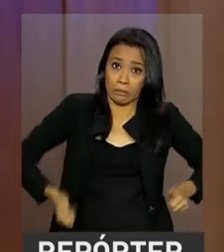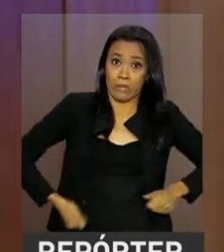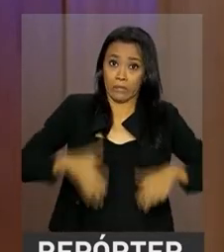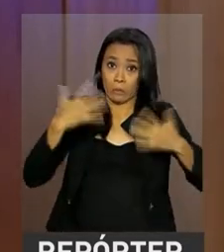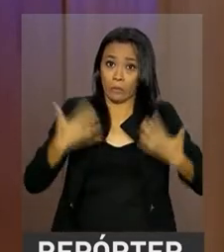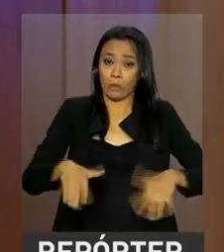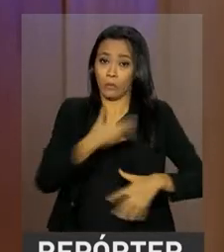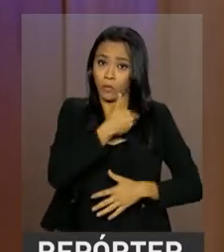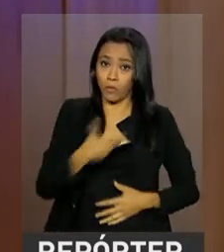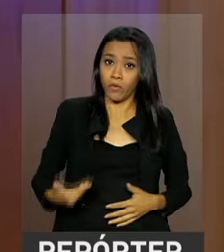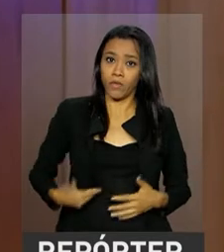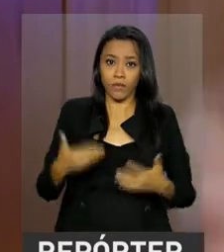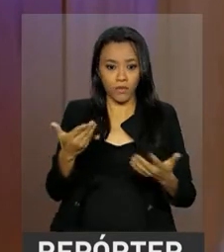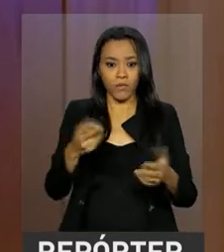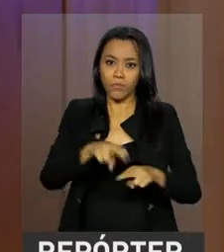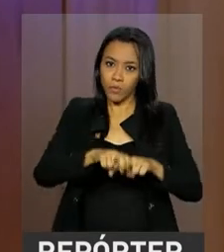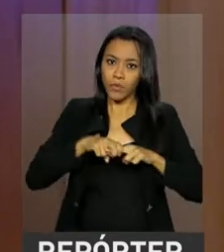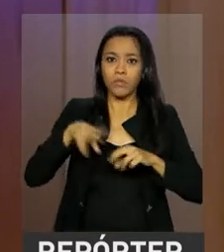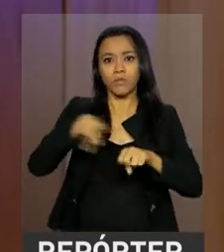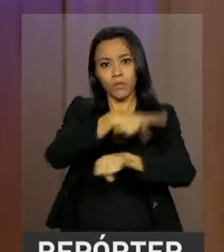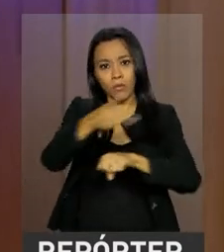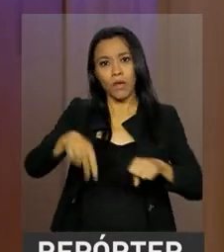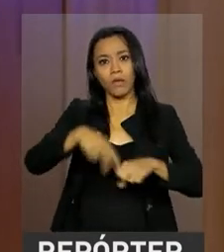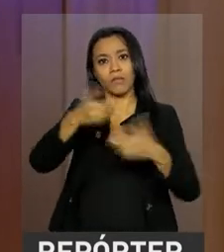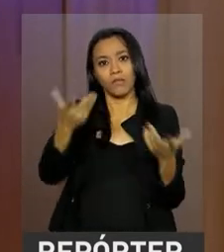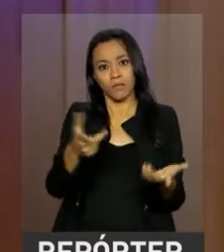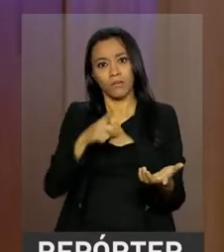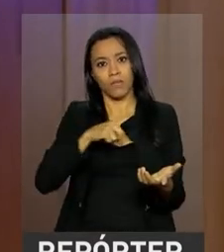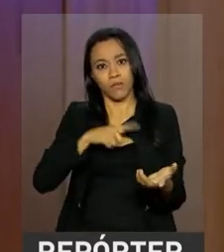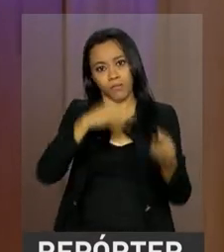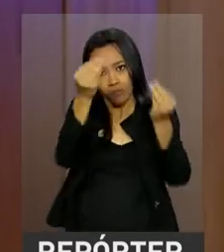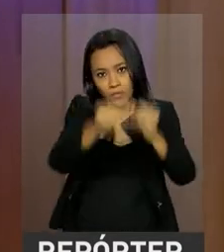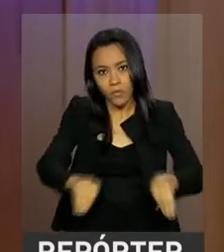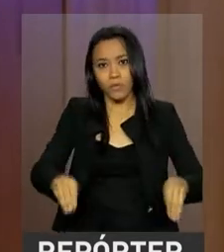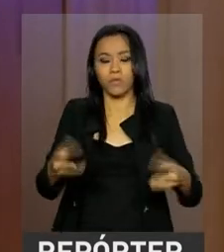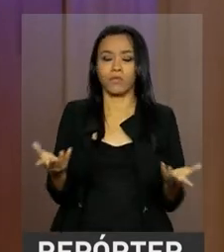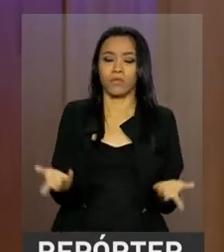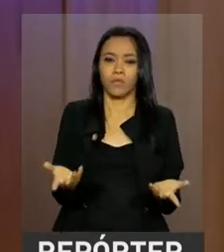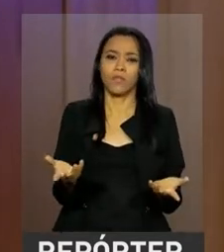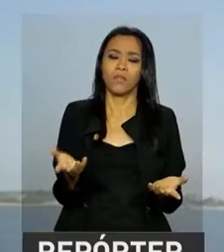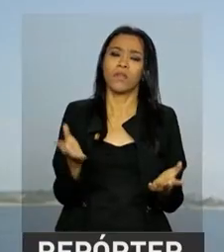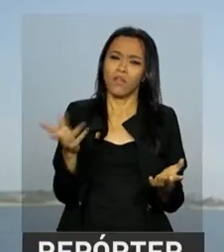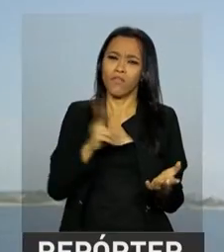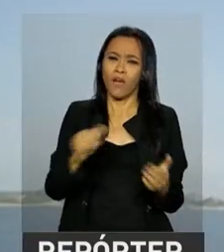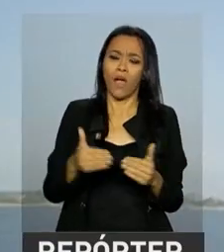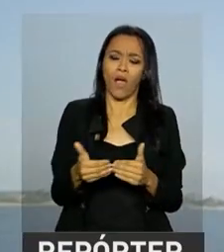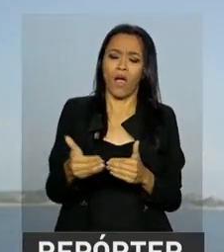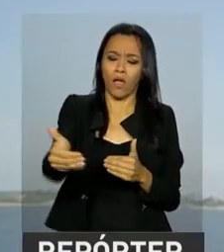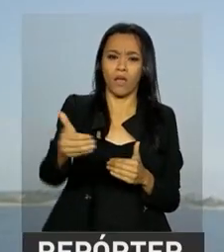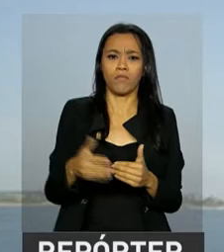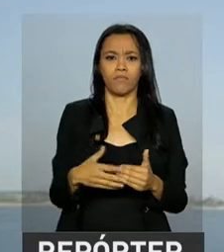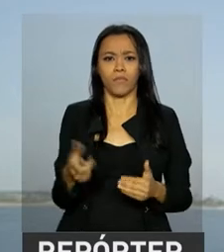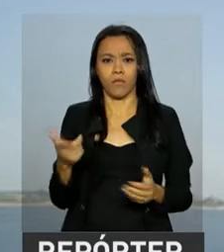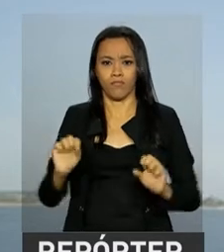país tenha importância daqui a pouco vai ter superado